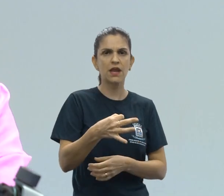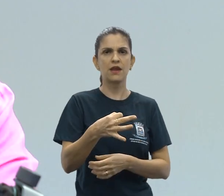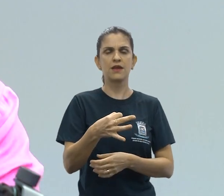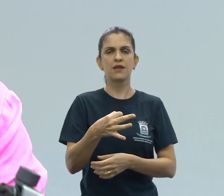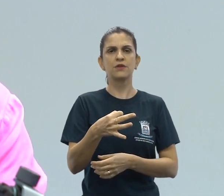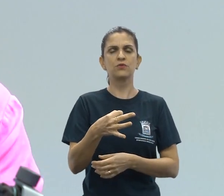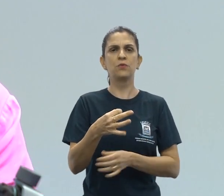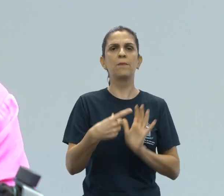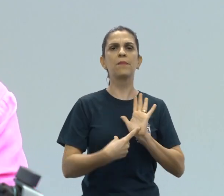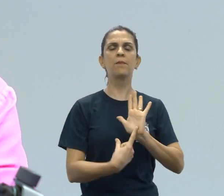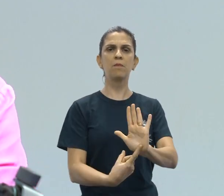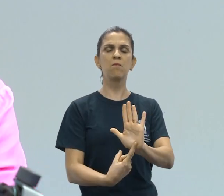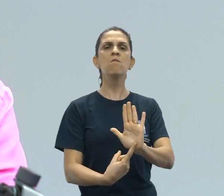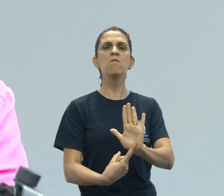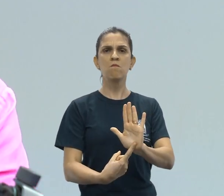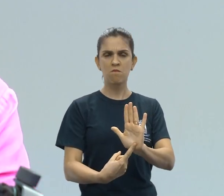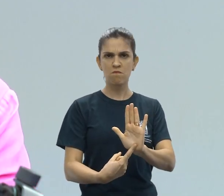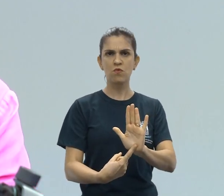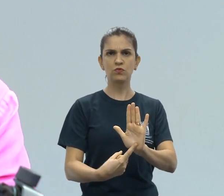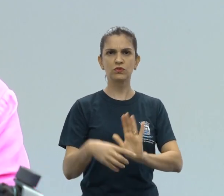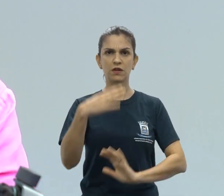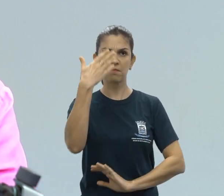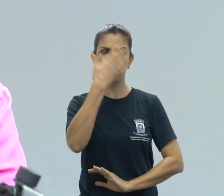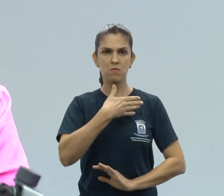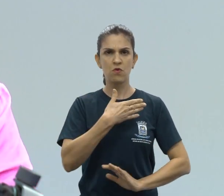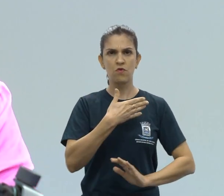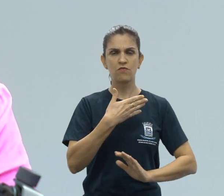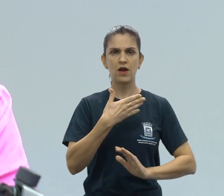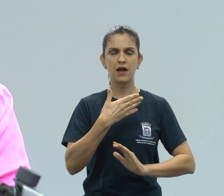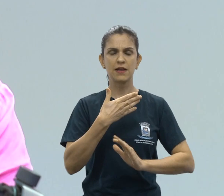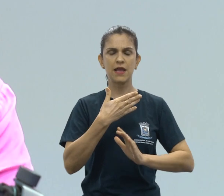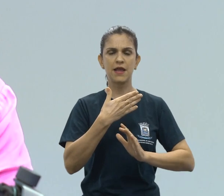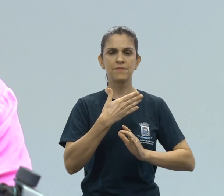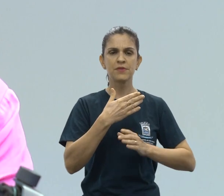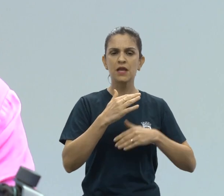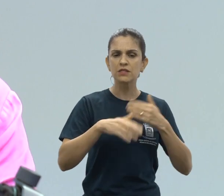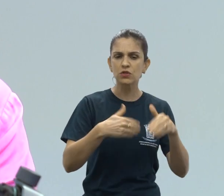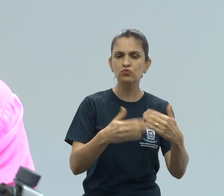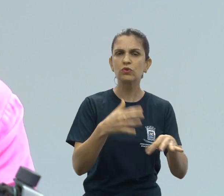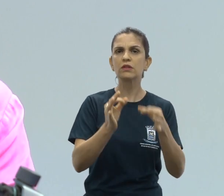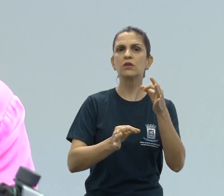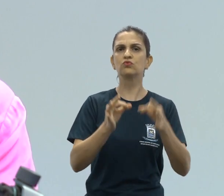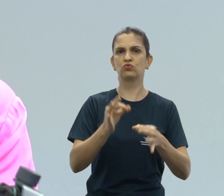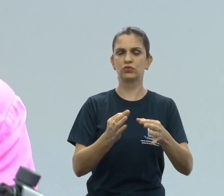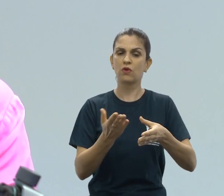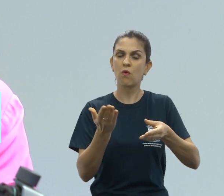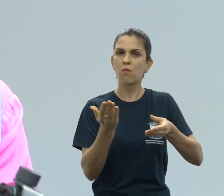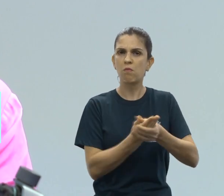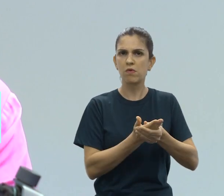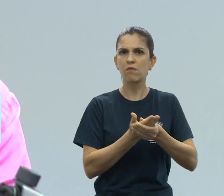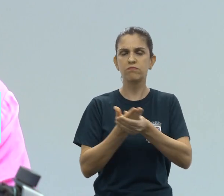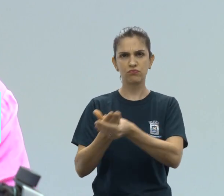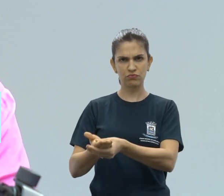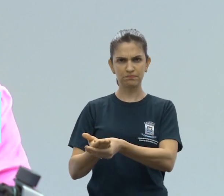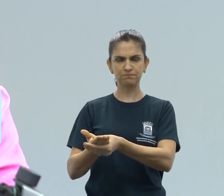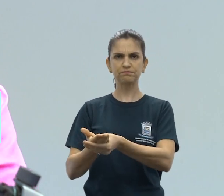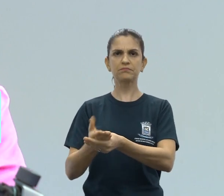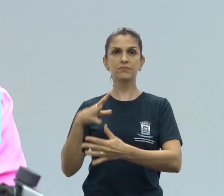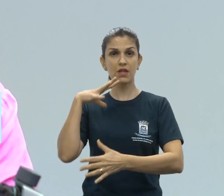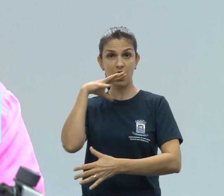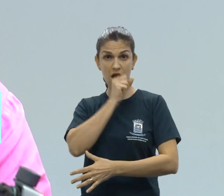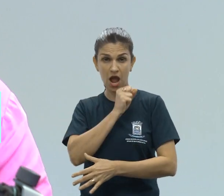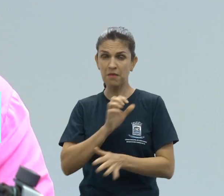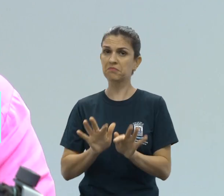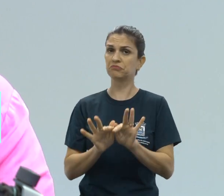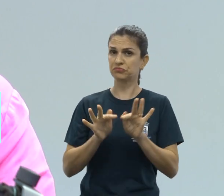para balizar esse acesso à justiça, né? Nós ajuizamos uma ação, é uma ação simples, rápida e tem